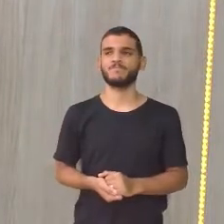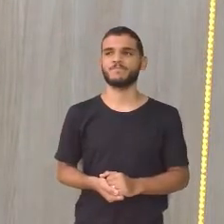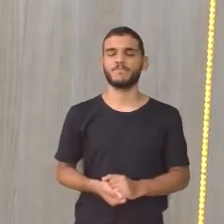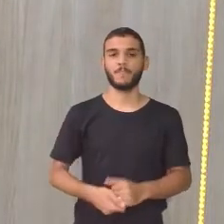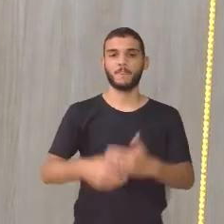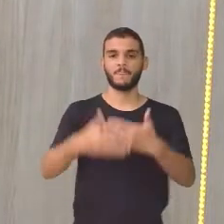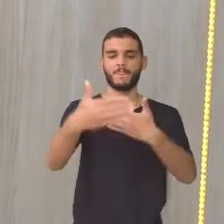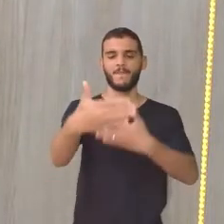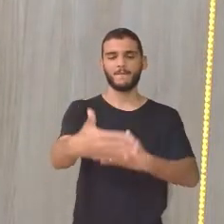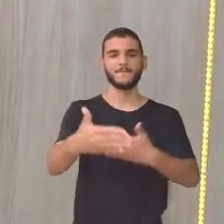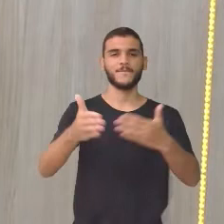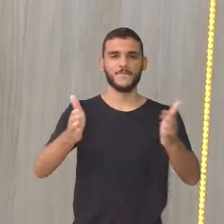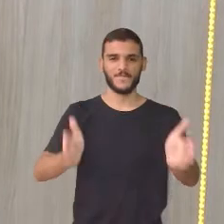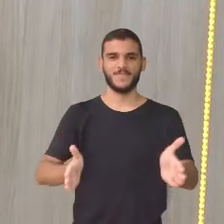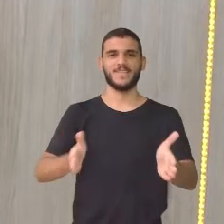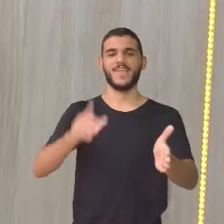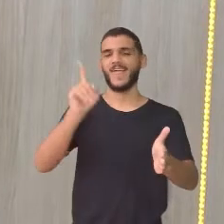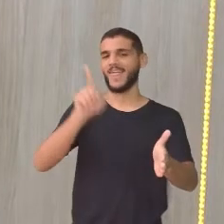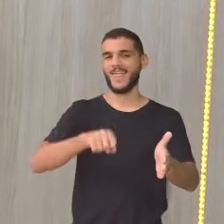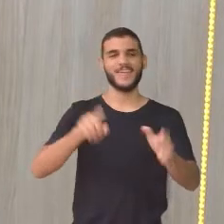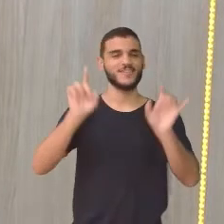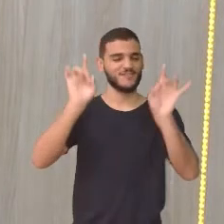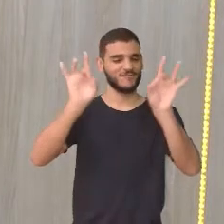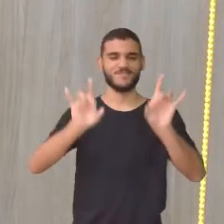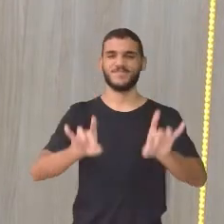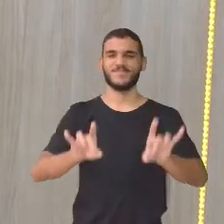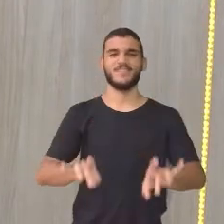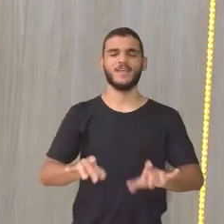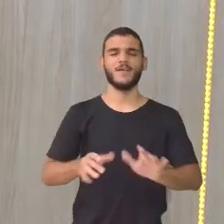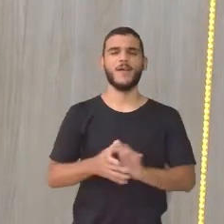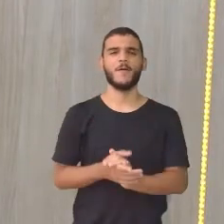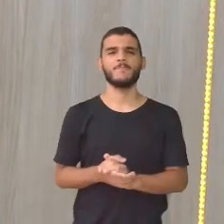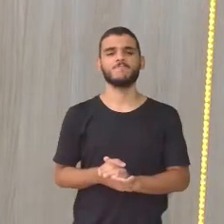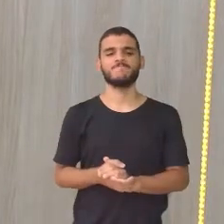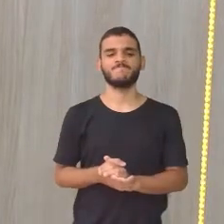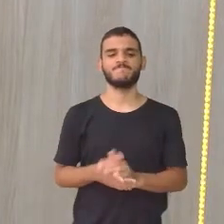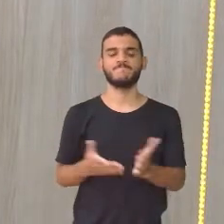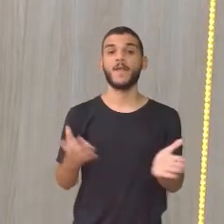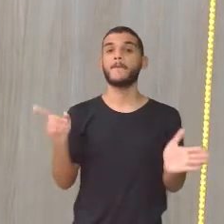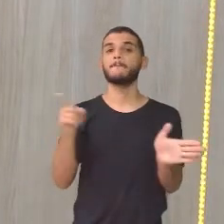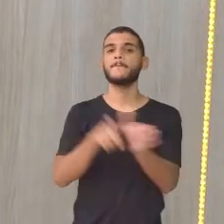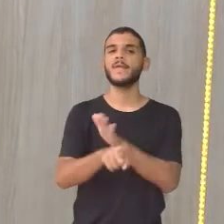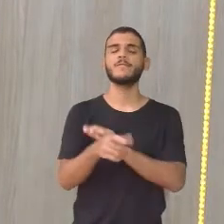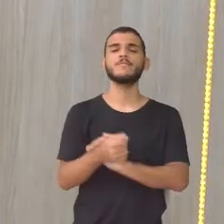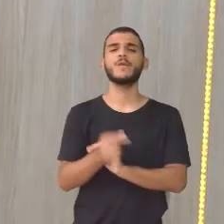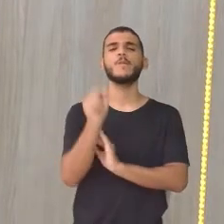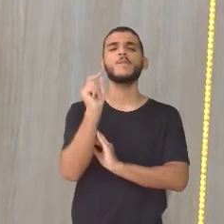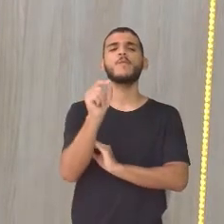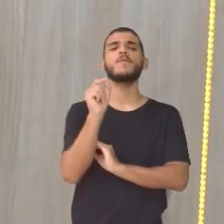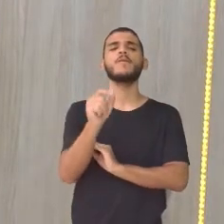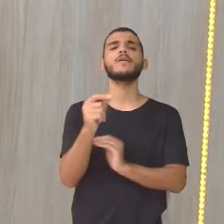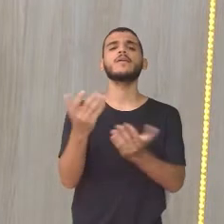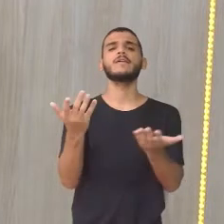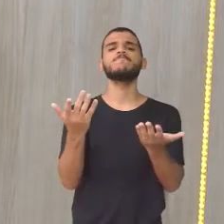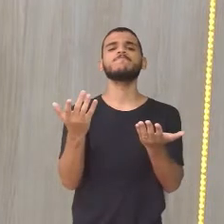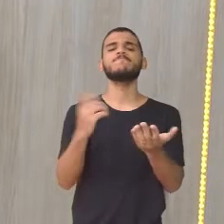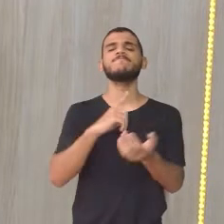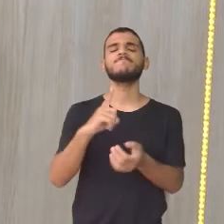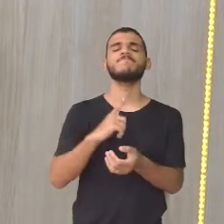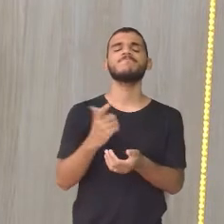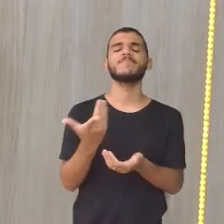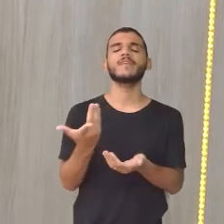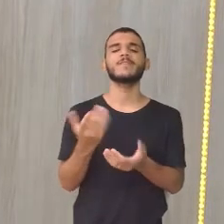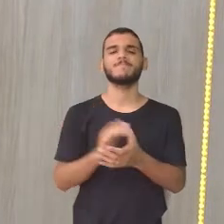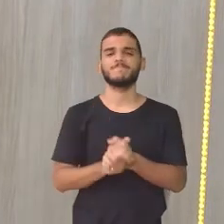uma caixa mágica. E aí? O que pode ter lá dentro de uma caixa mágica? Caixa mágica nos